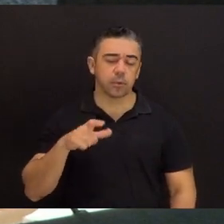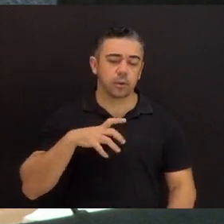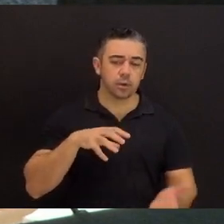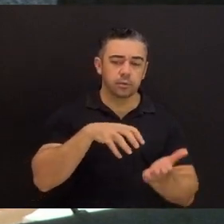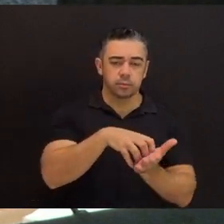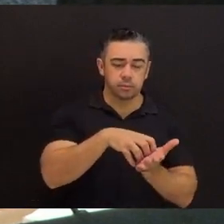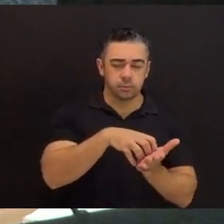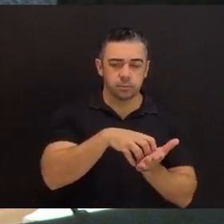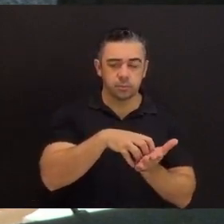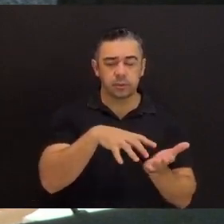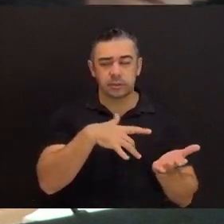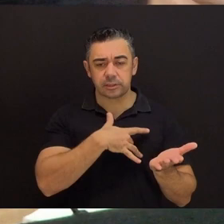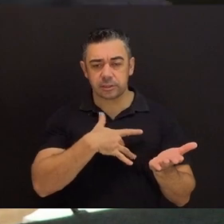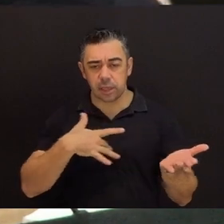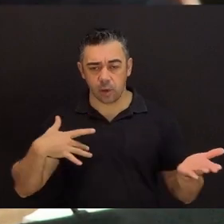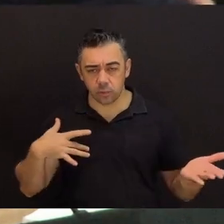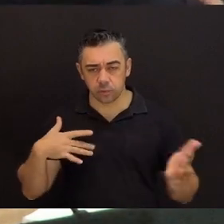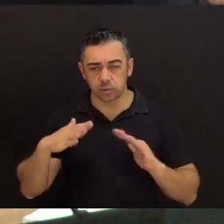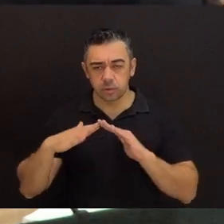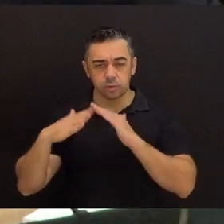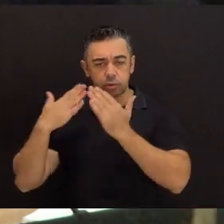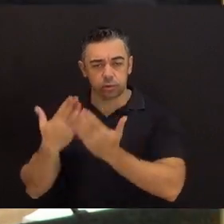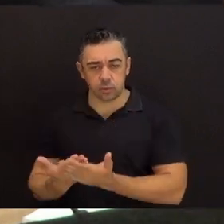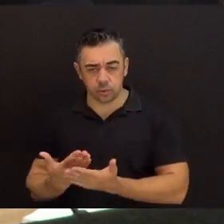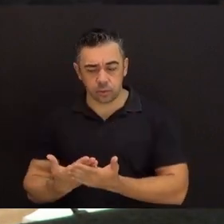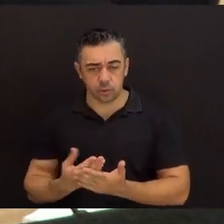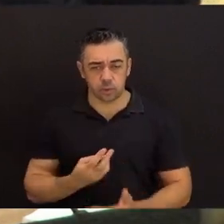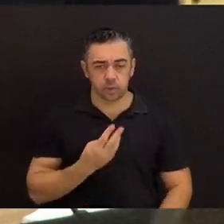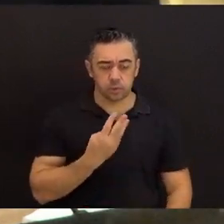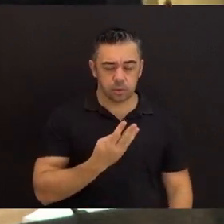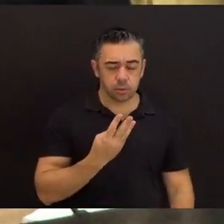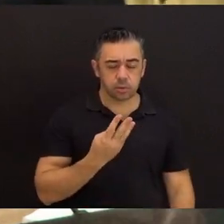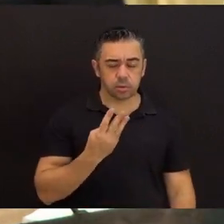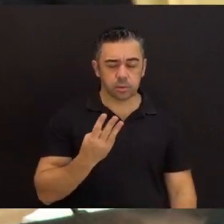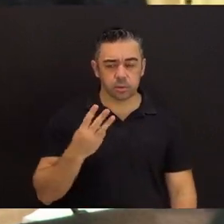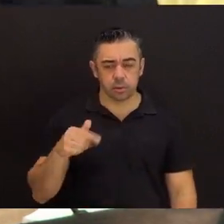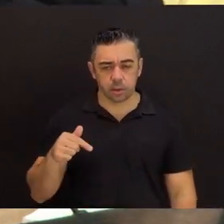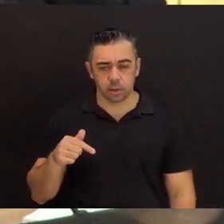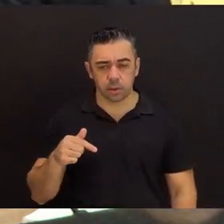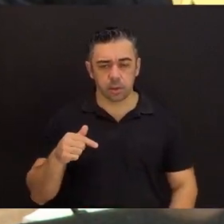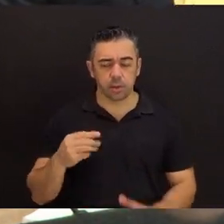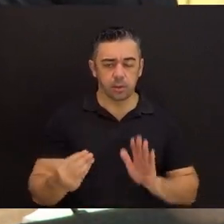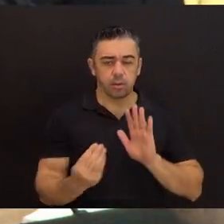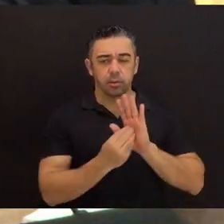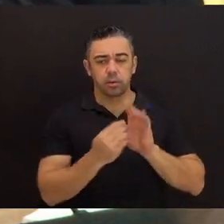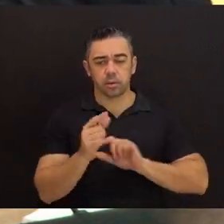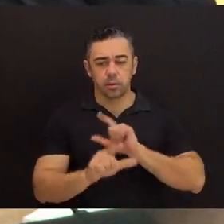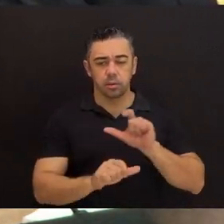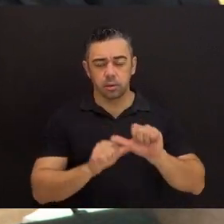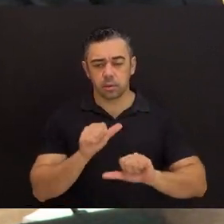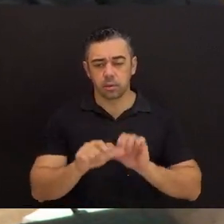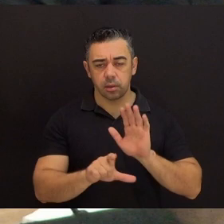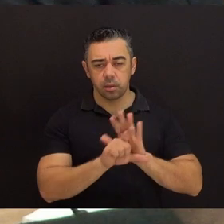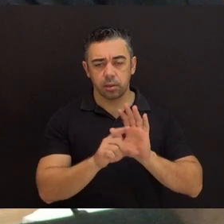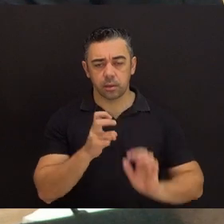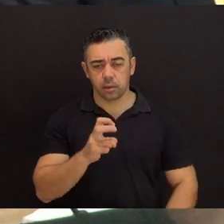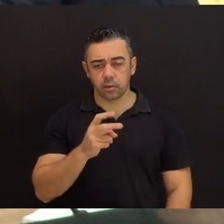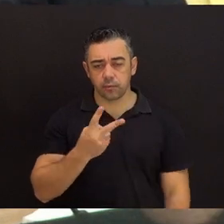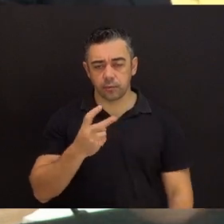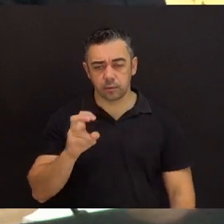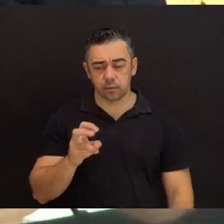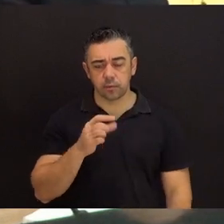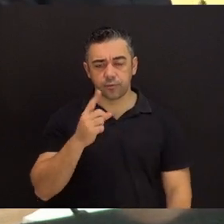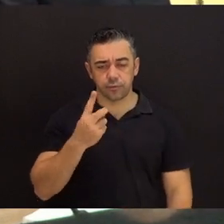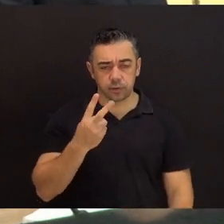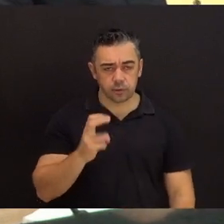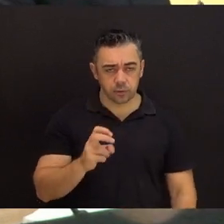saúde escola também 337 e que a cresce dispositivos na lei 525 25 de